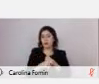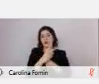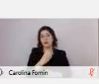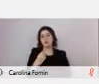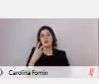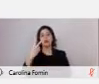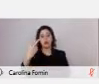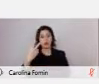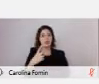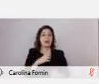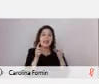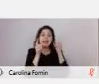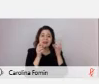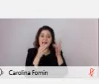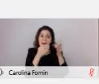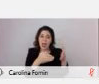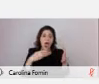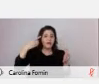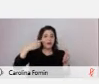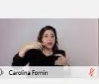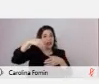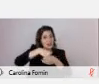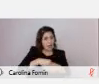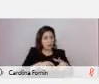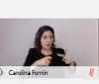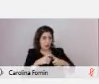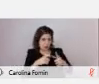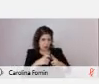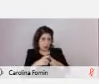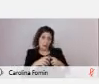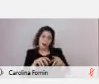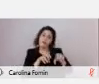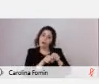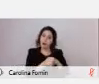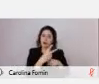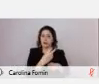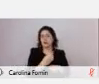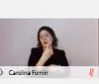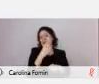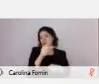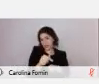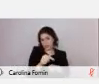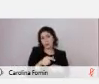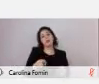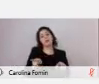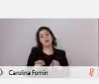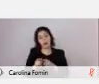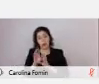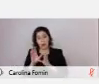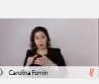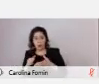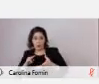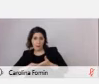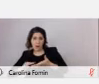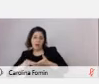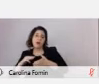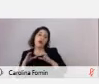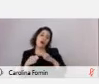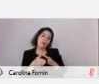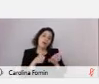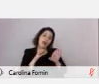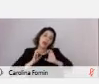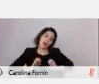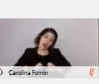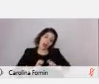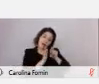Medicina, Universidade de Coimbra, 2017, e membro do Comitê de Ética e Pesquisa, responsável pelo Comitê de Proteção de Dados